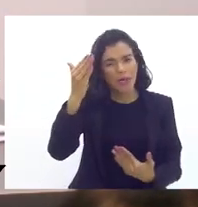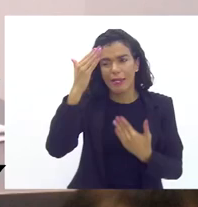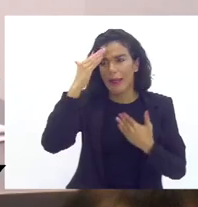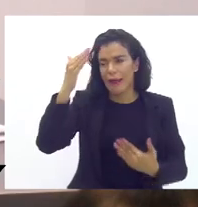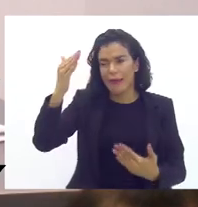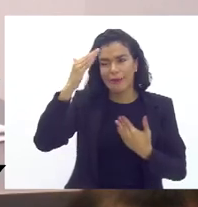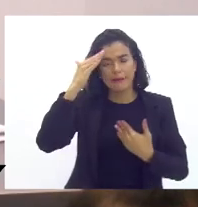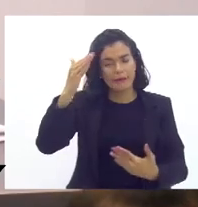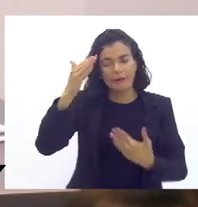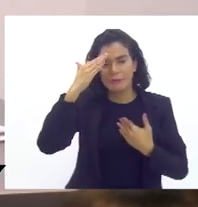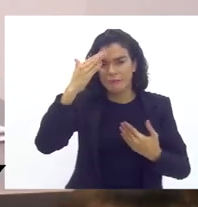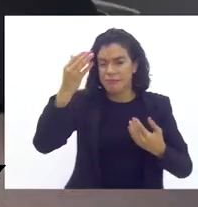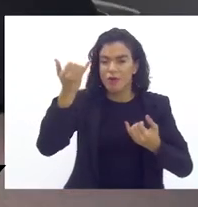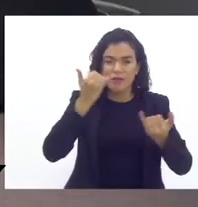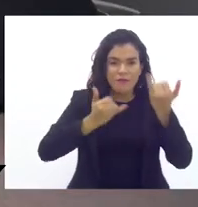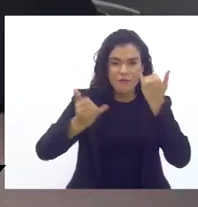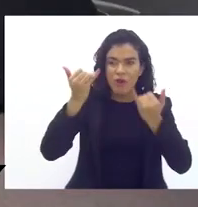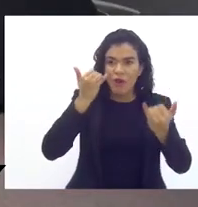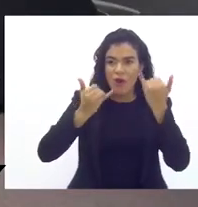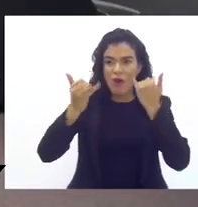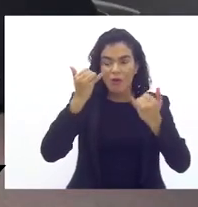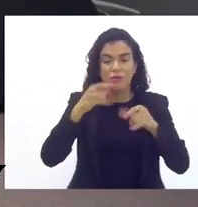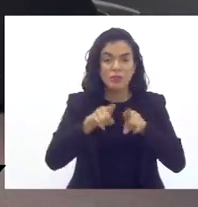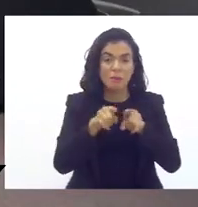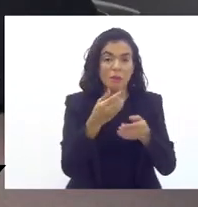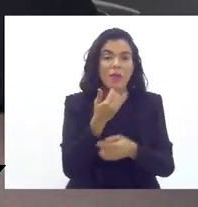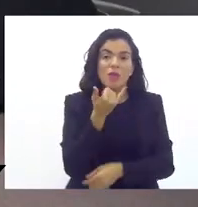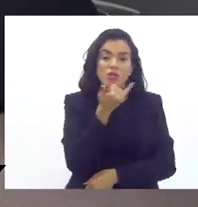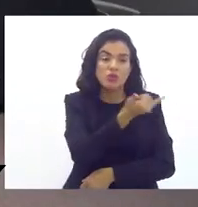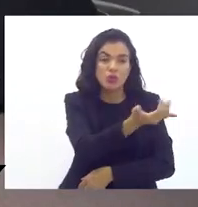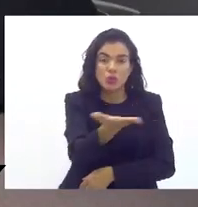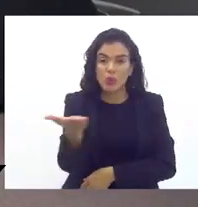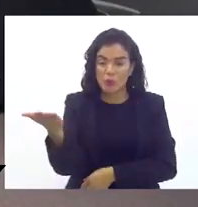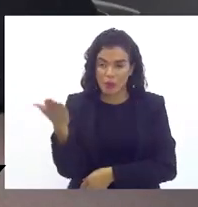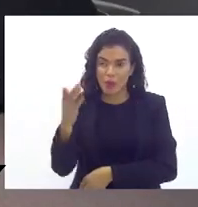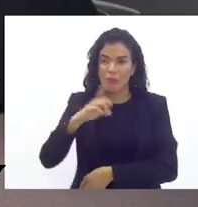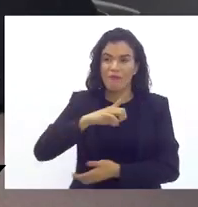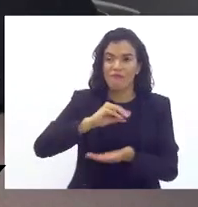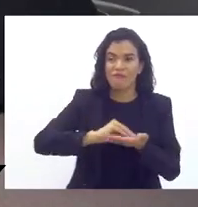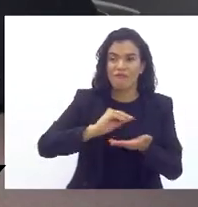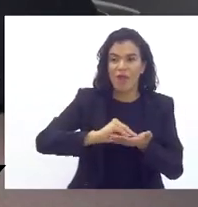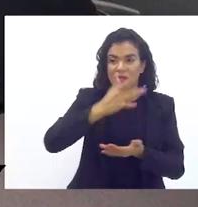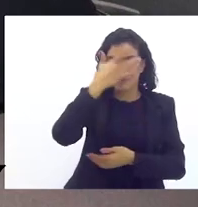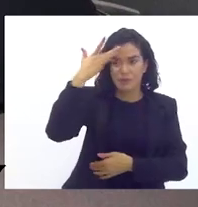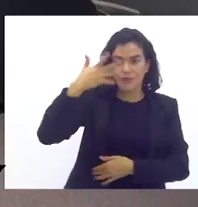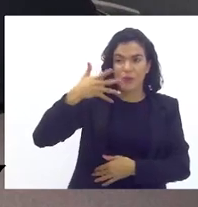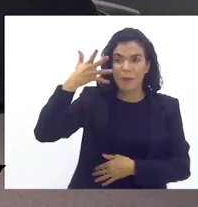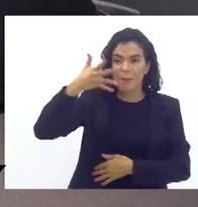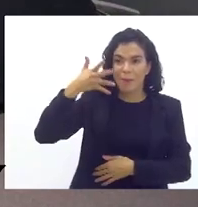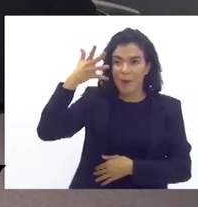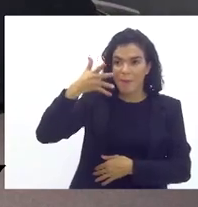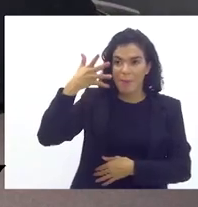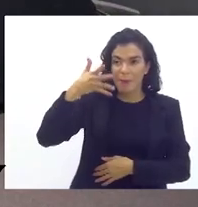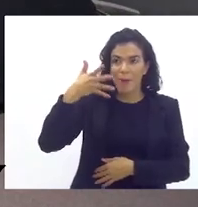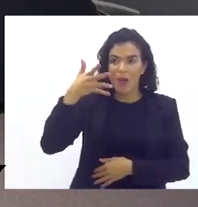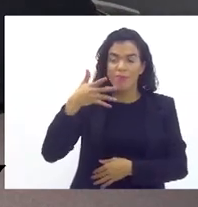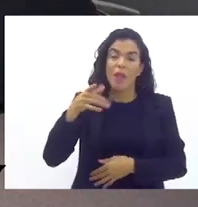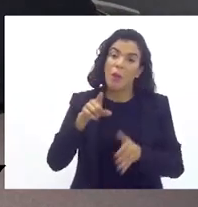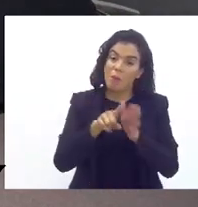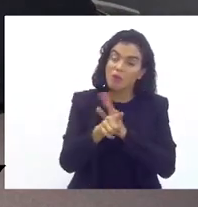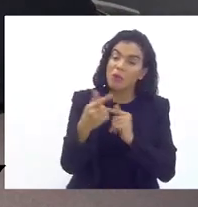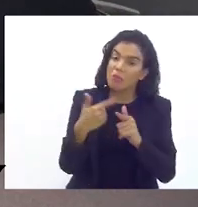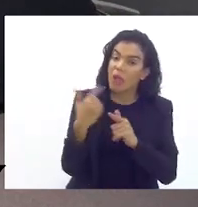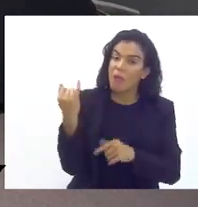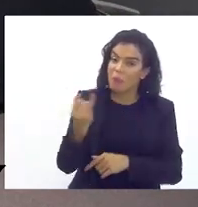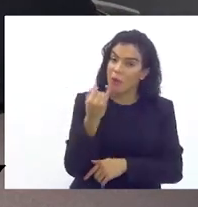lhe agradeço por essa informação e peço desculpa a todos porque tem muitos para falar aqui e eu fiz essa pergunta apenas Porque